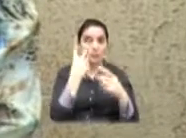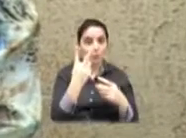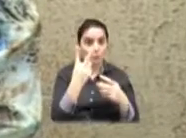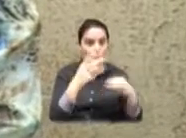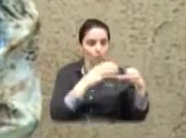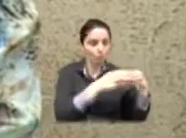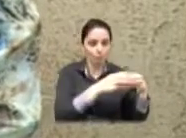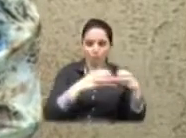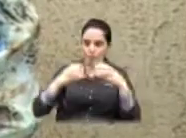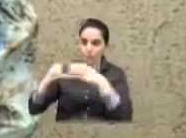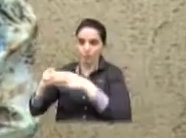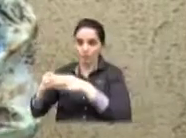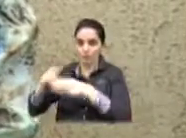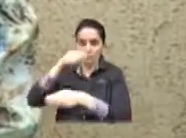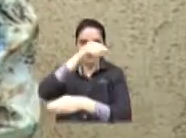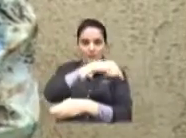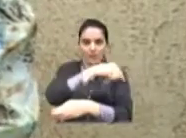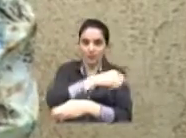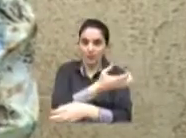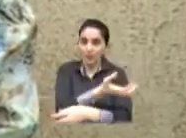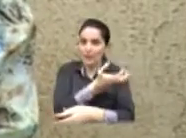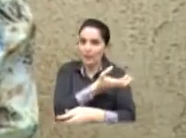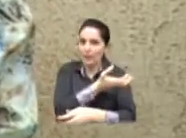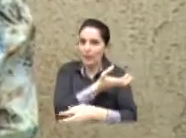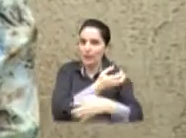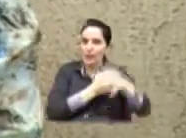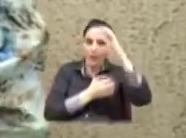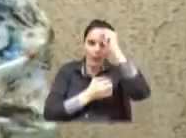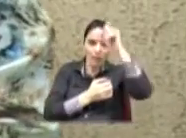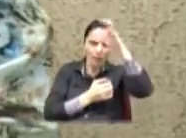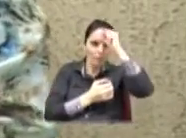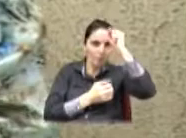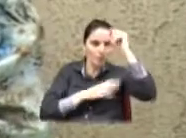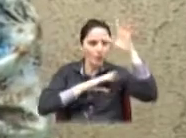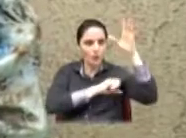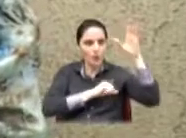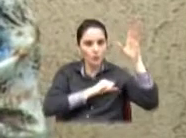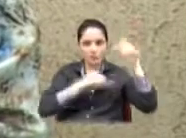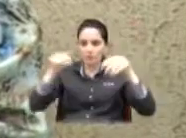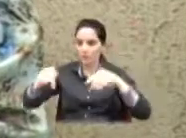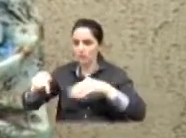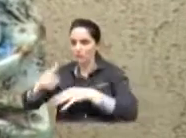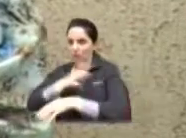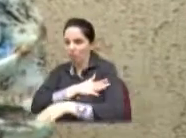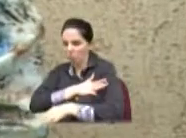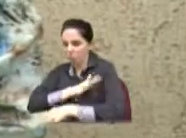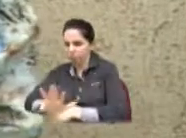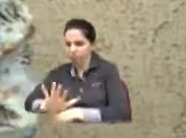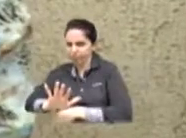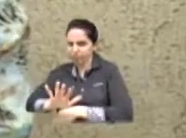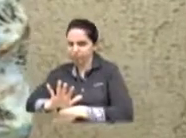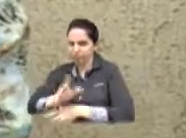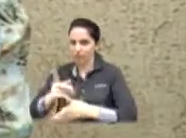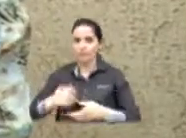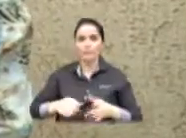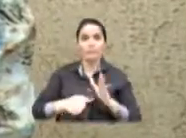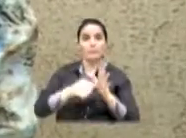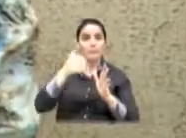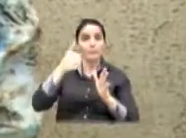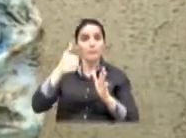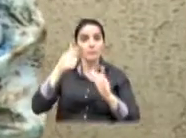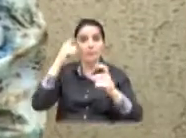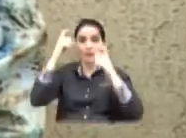aqueles que querem aprender que gostam e aqueles que não gostam a nossa primeira preocupação e